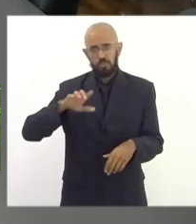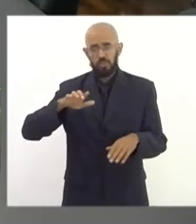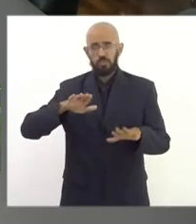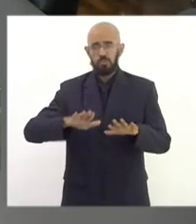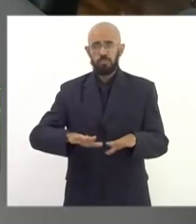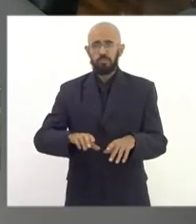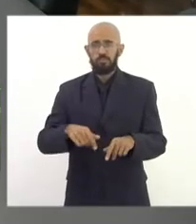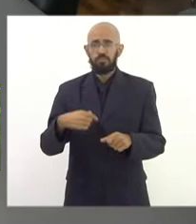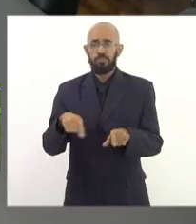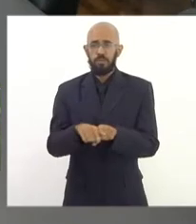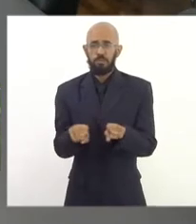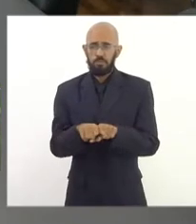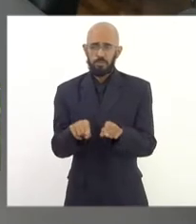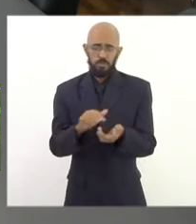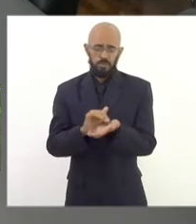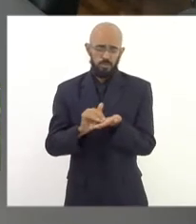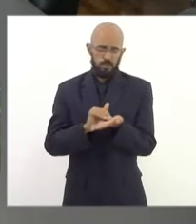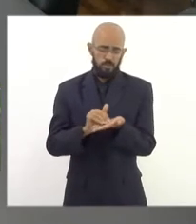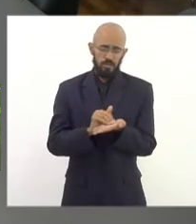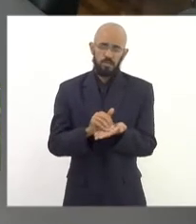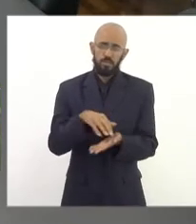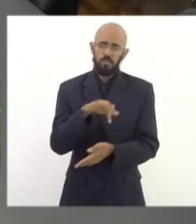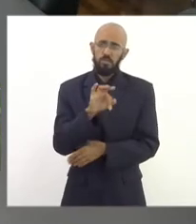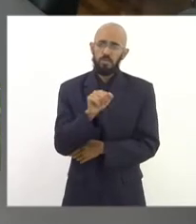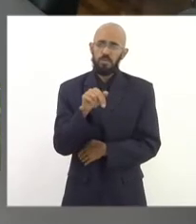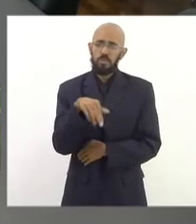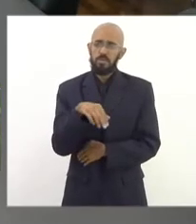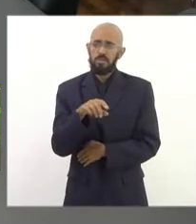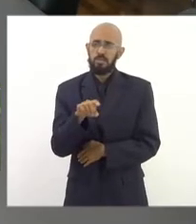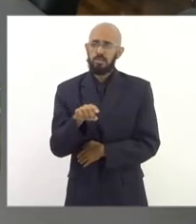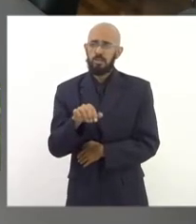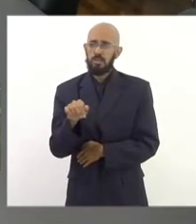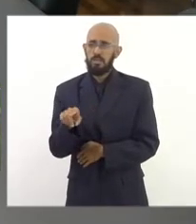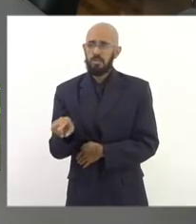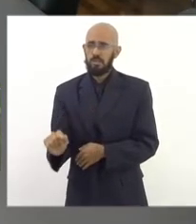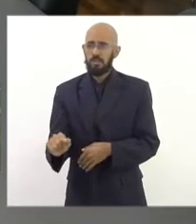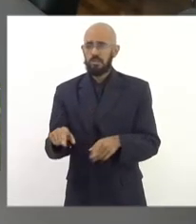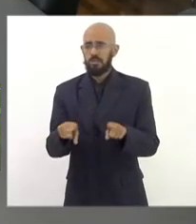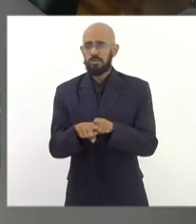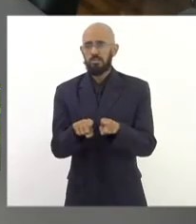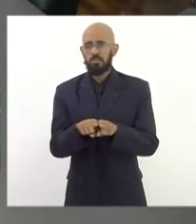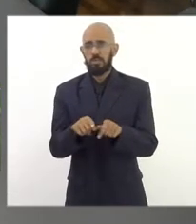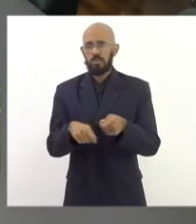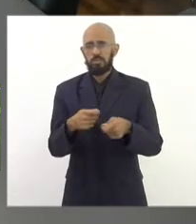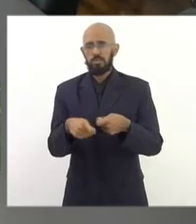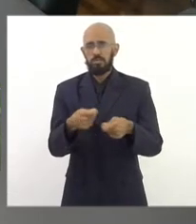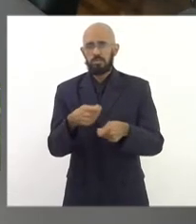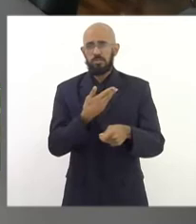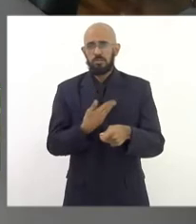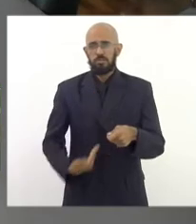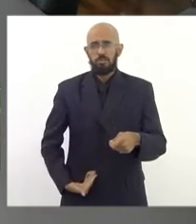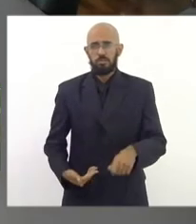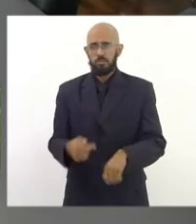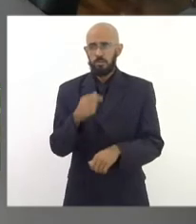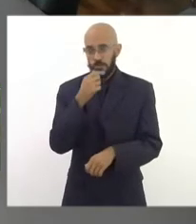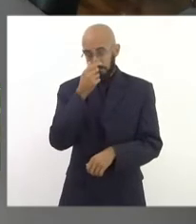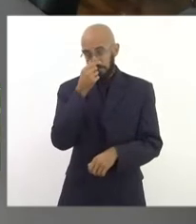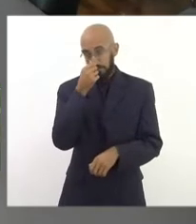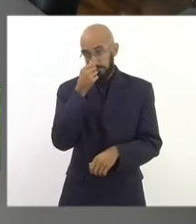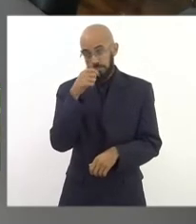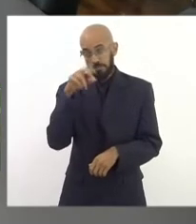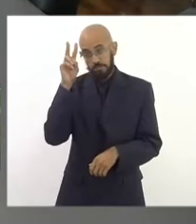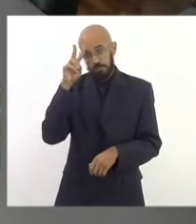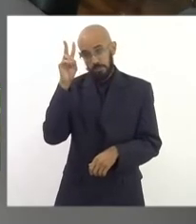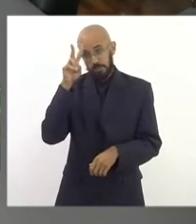na Secretaria de Fazenda, enfim, e na administração pública de uma maneira geral. Me lembro que os